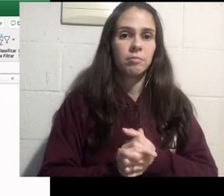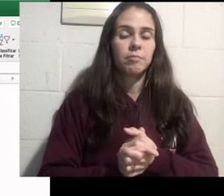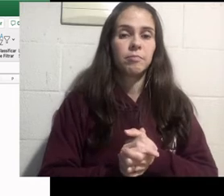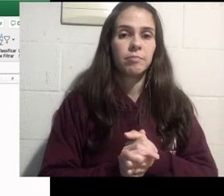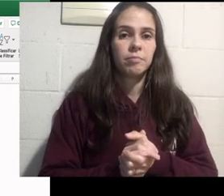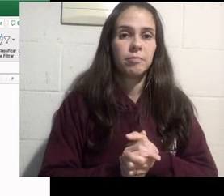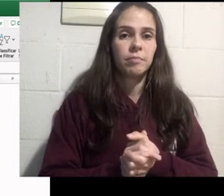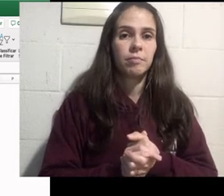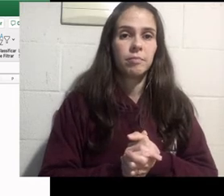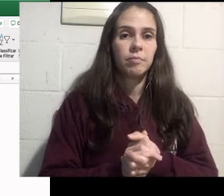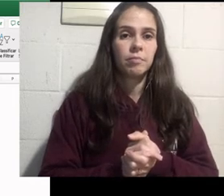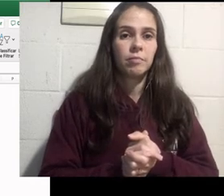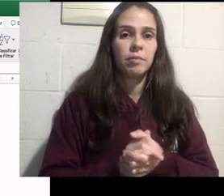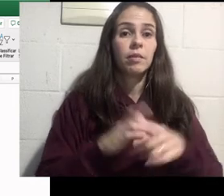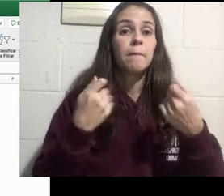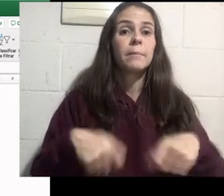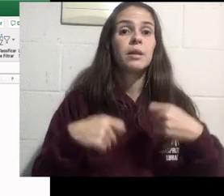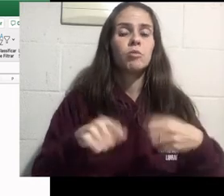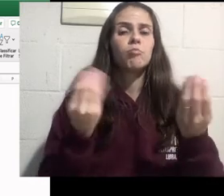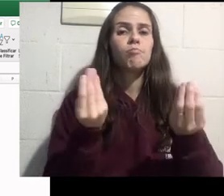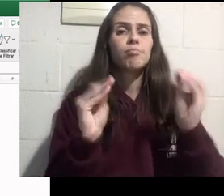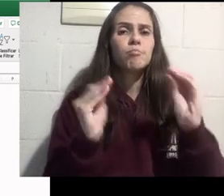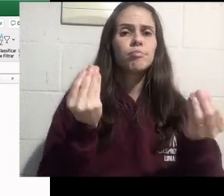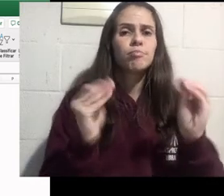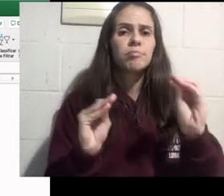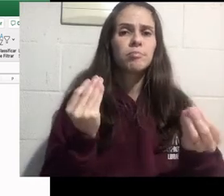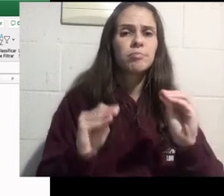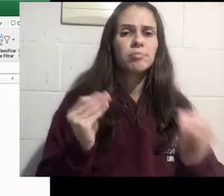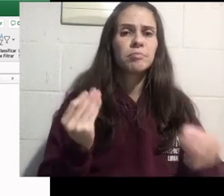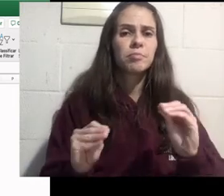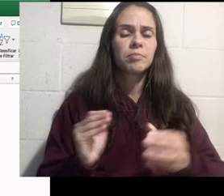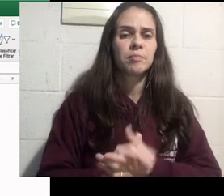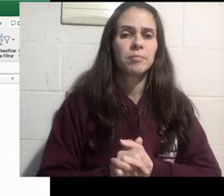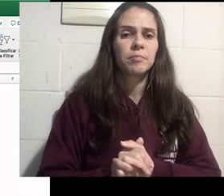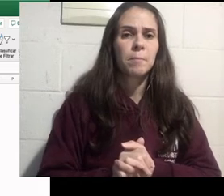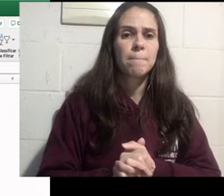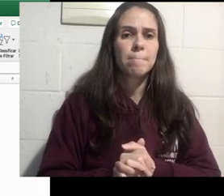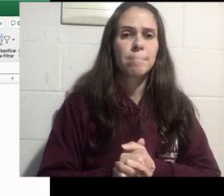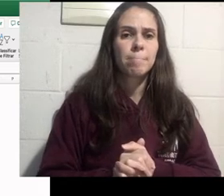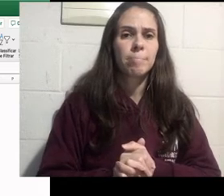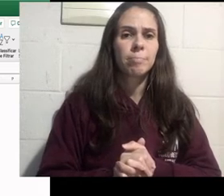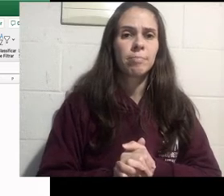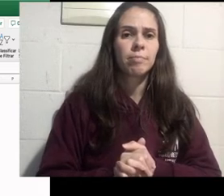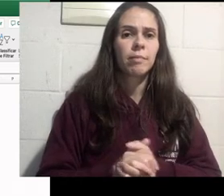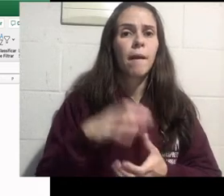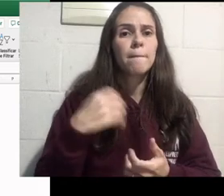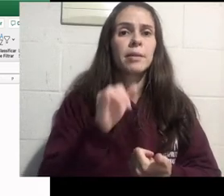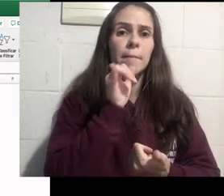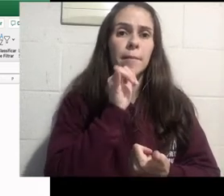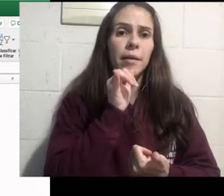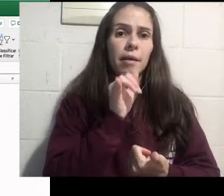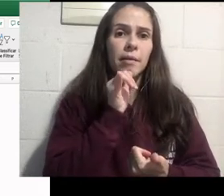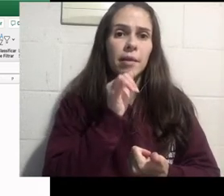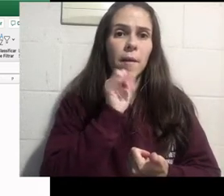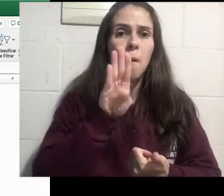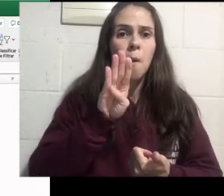tá? Então, aqui, ó, eu preciso definir aqui quais são os itens, né, que a minha empresa precisa. Então, ela precisa de